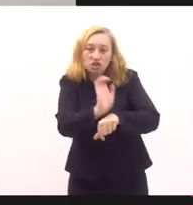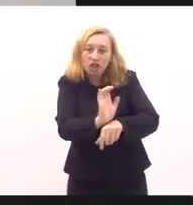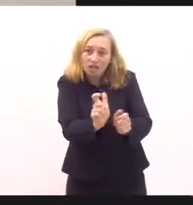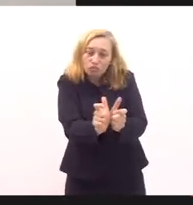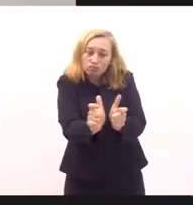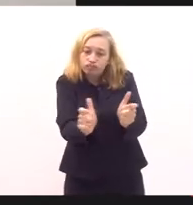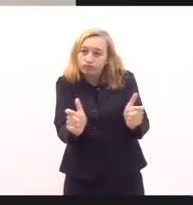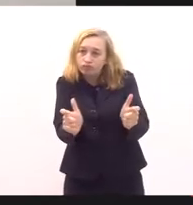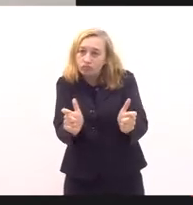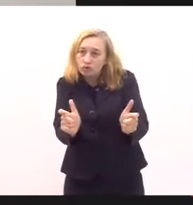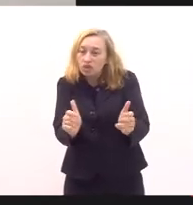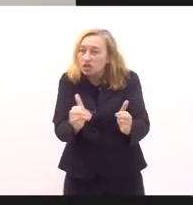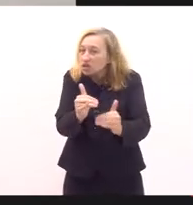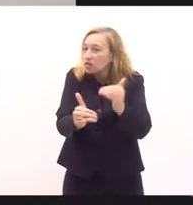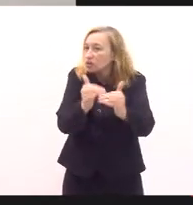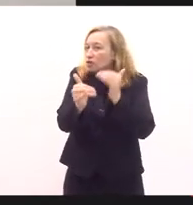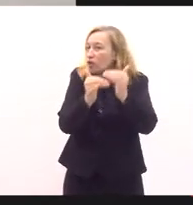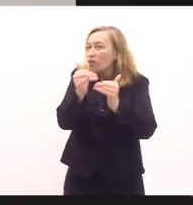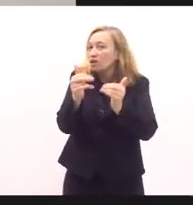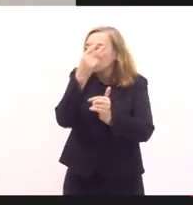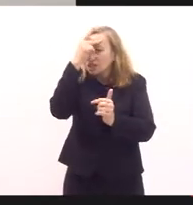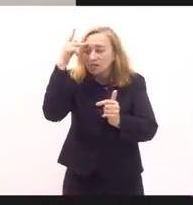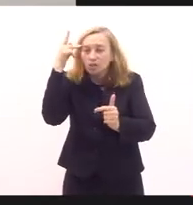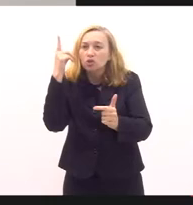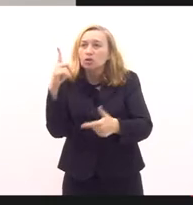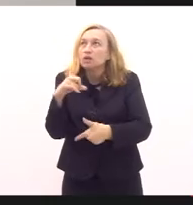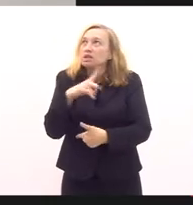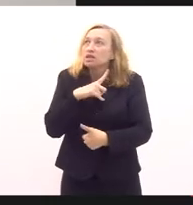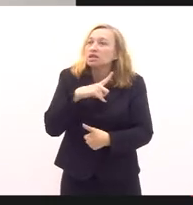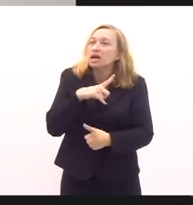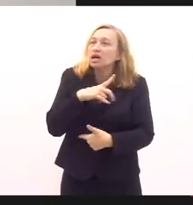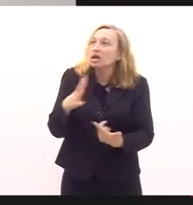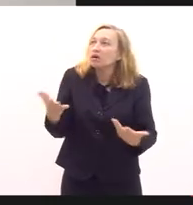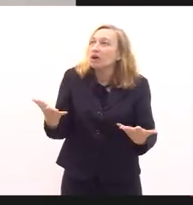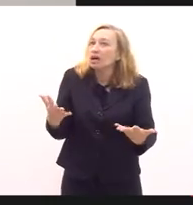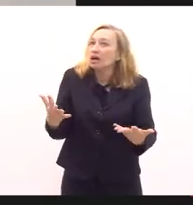cresça, com que as pessoas tenham, né,